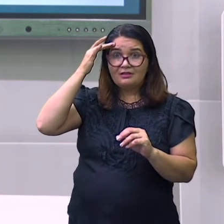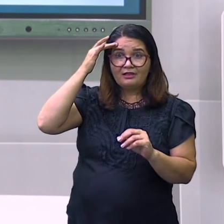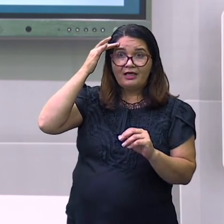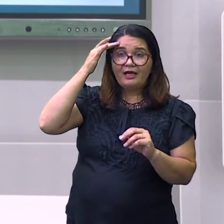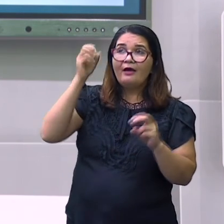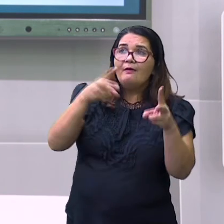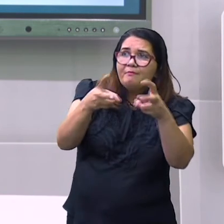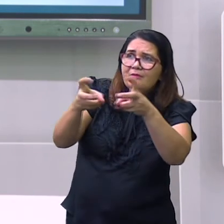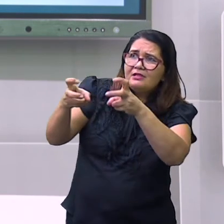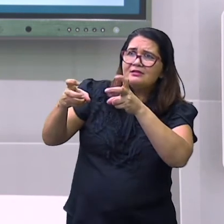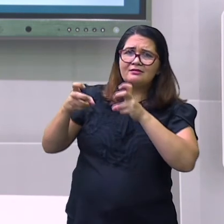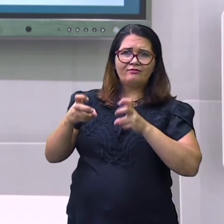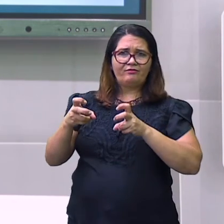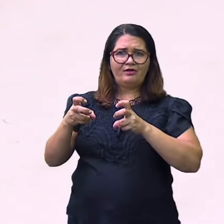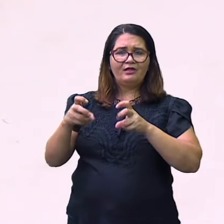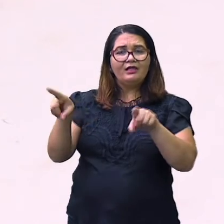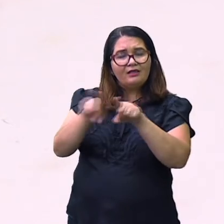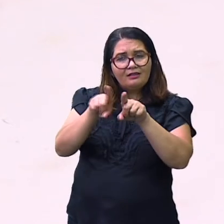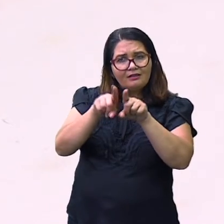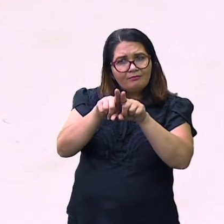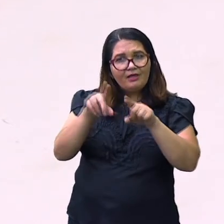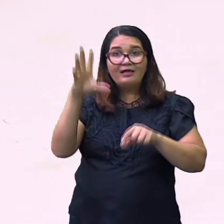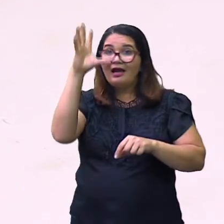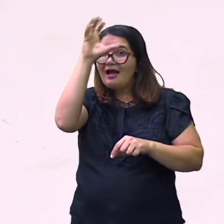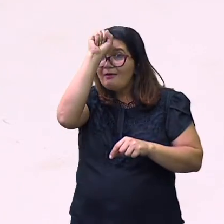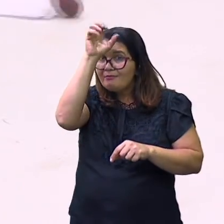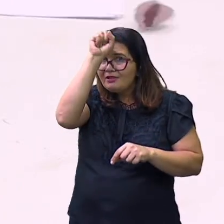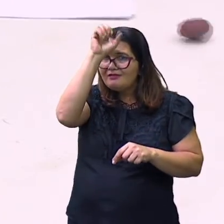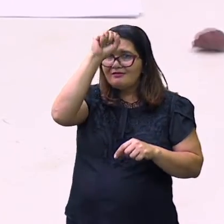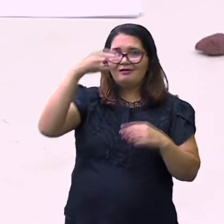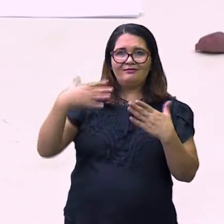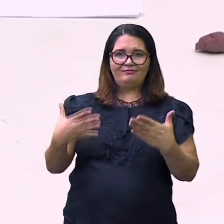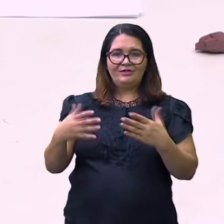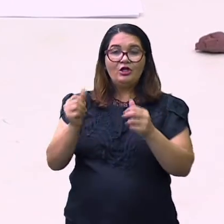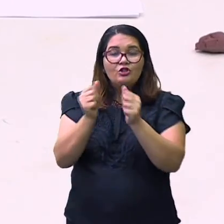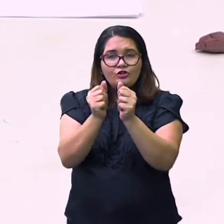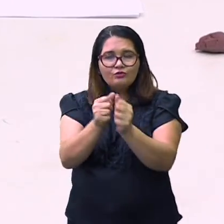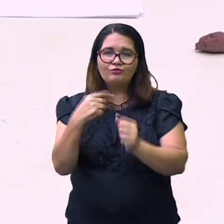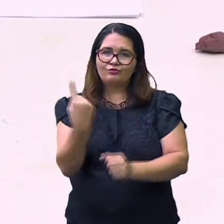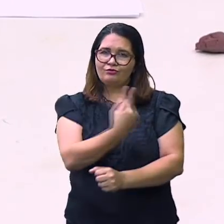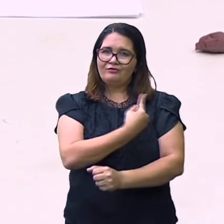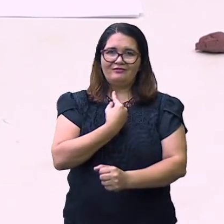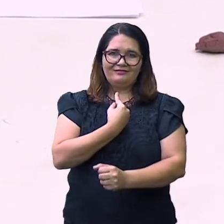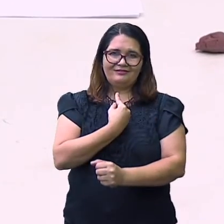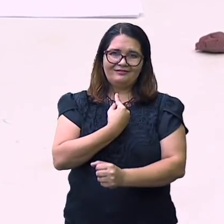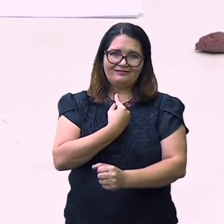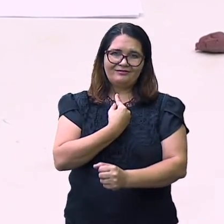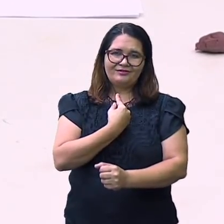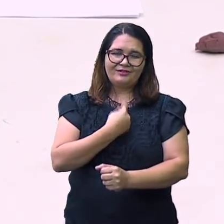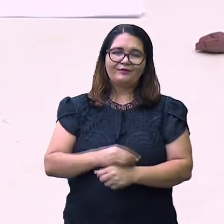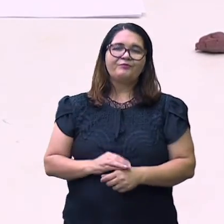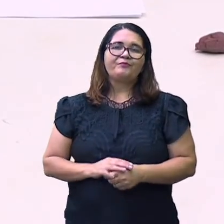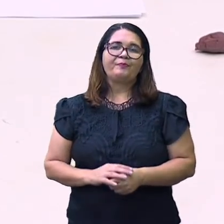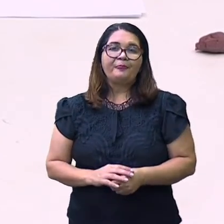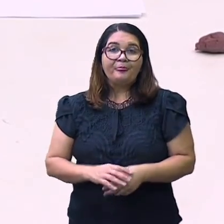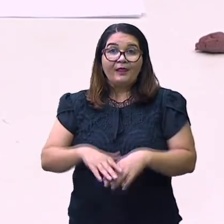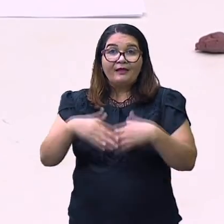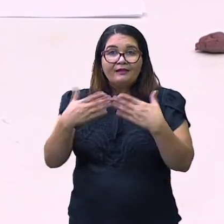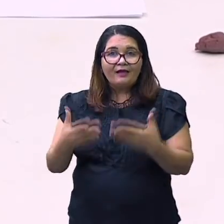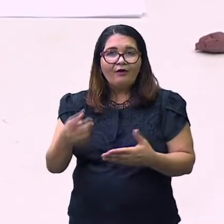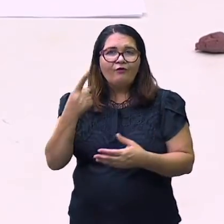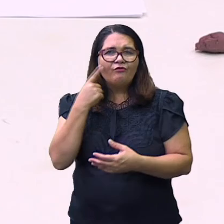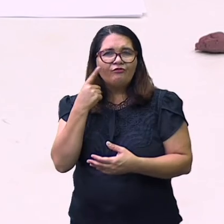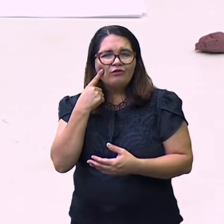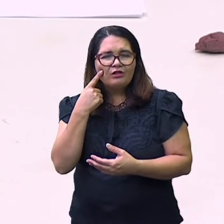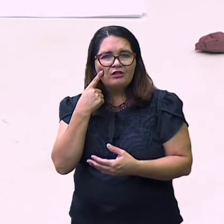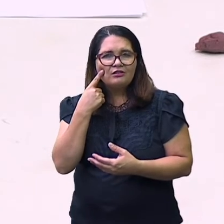nosso conhecimento. Com ele, a gente consegue fazer, não é mesmo? Então, olha lá, ó, número